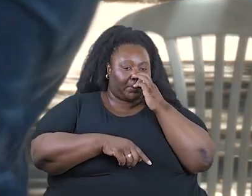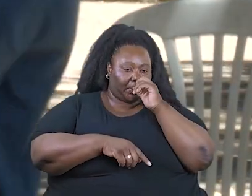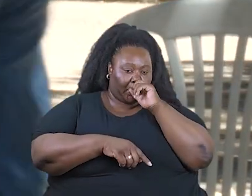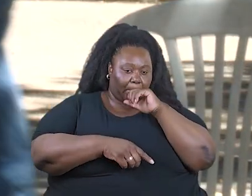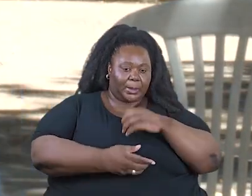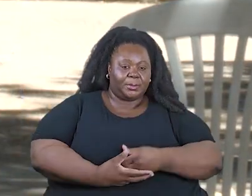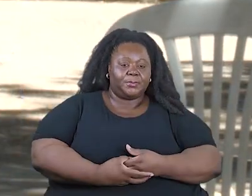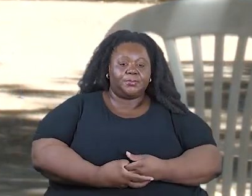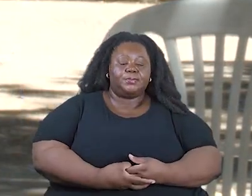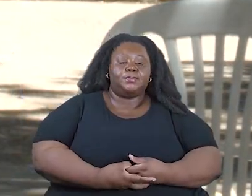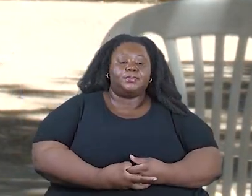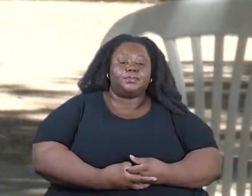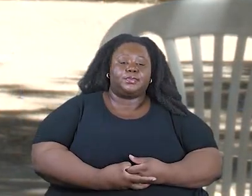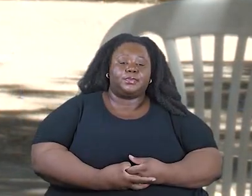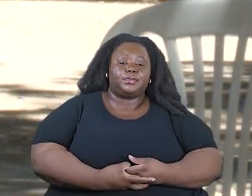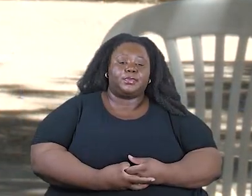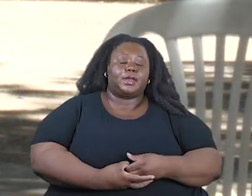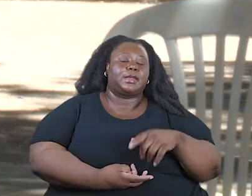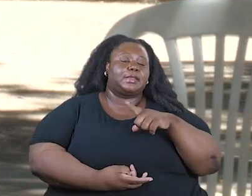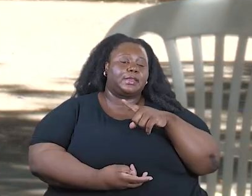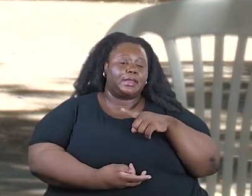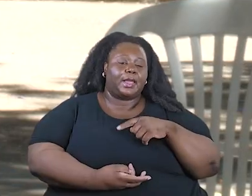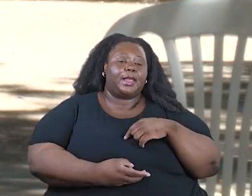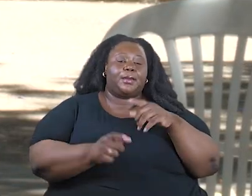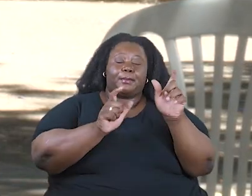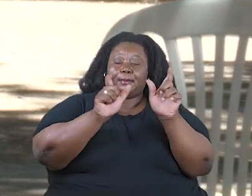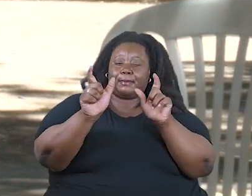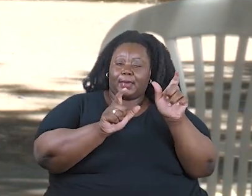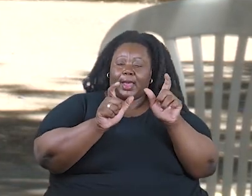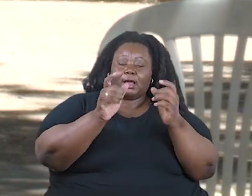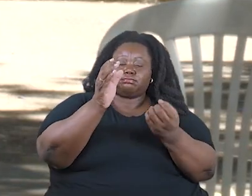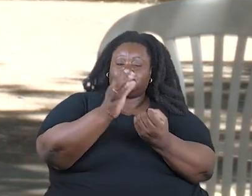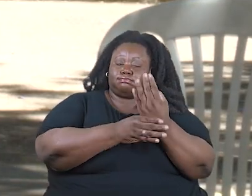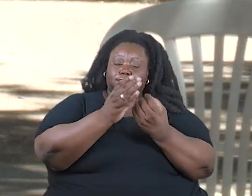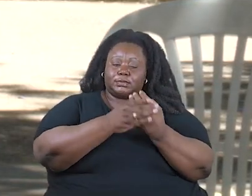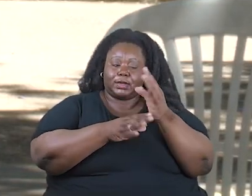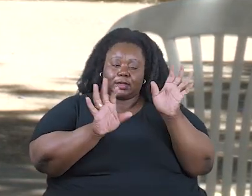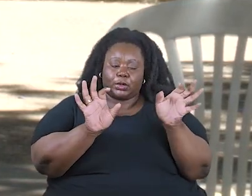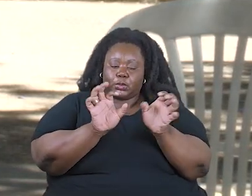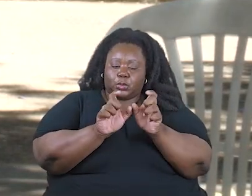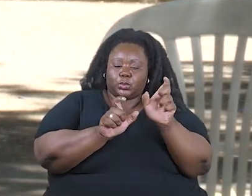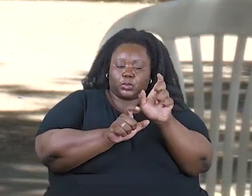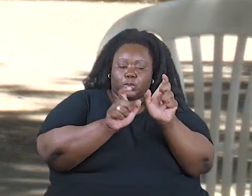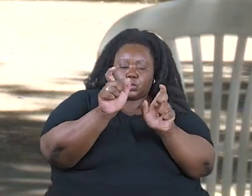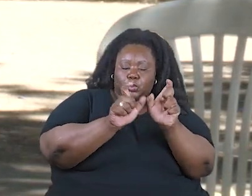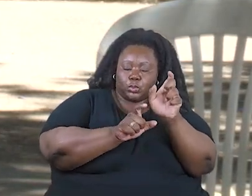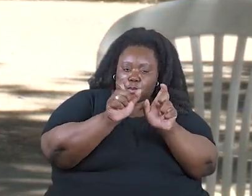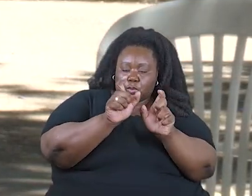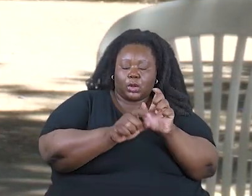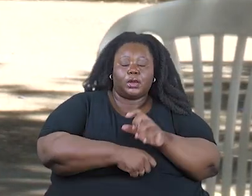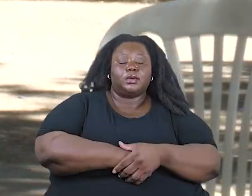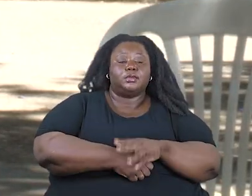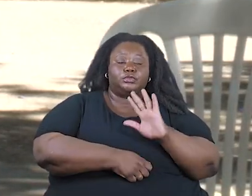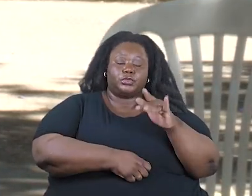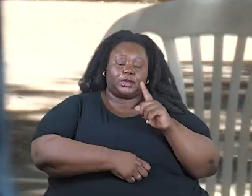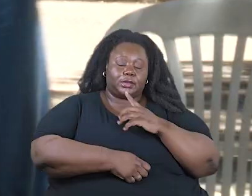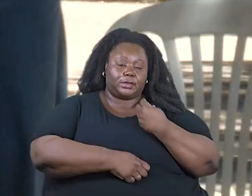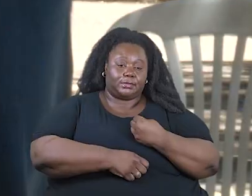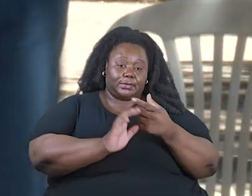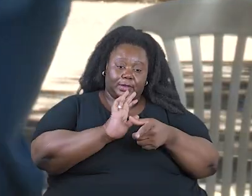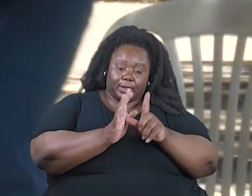São neologismos, né? Palavras que ele inventa juntando duas palavras já